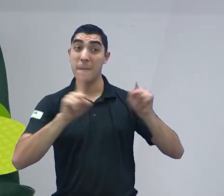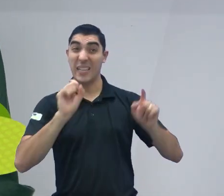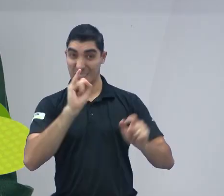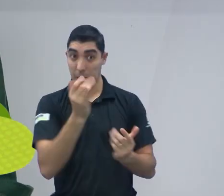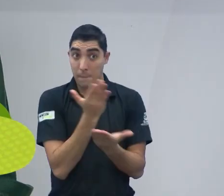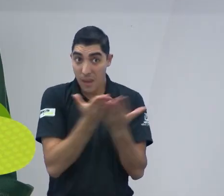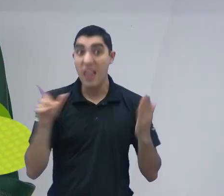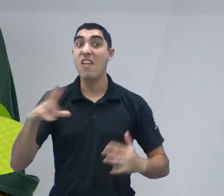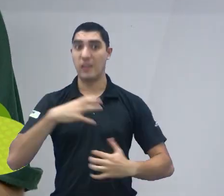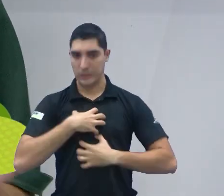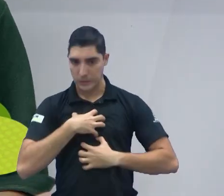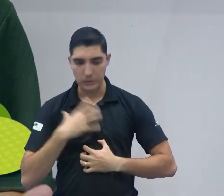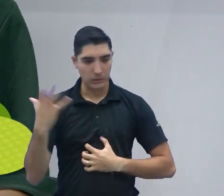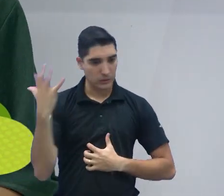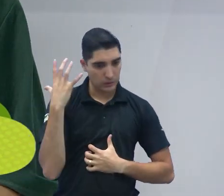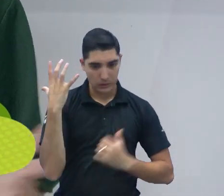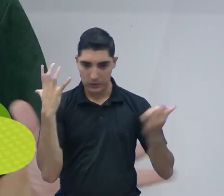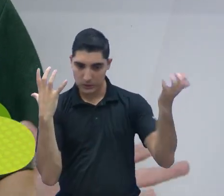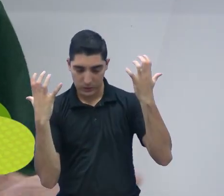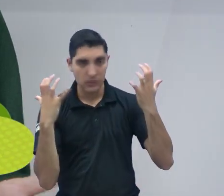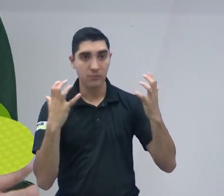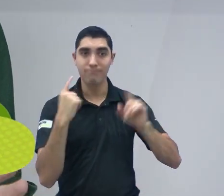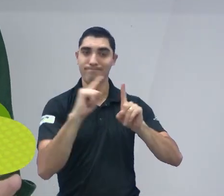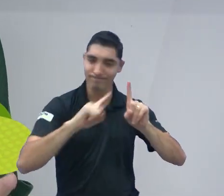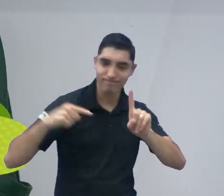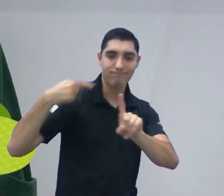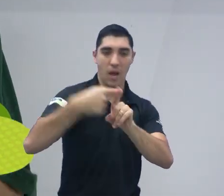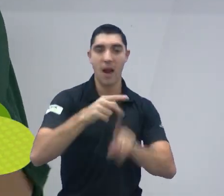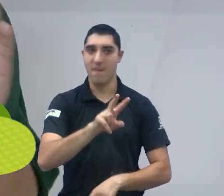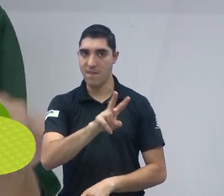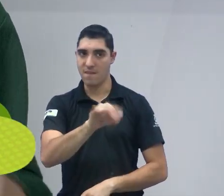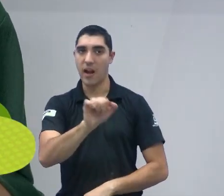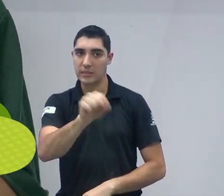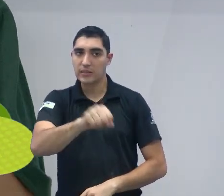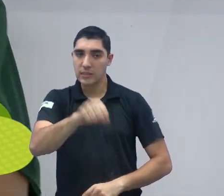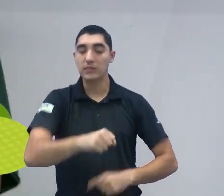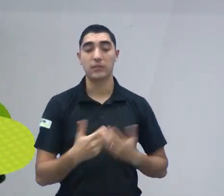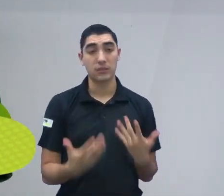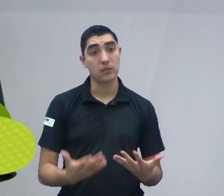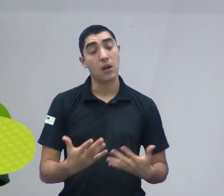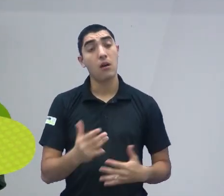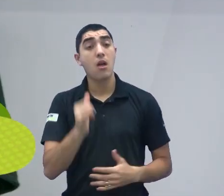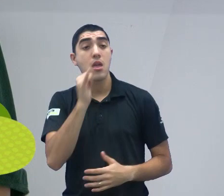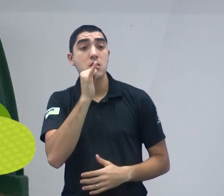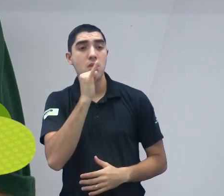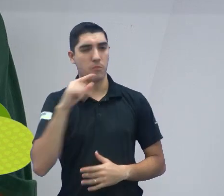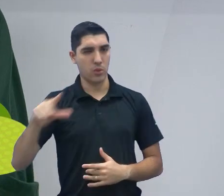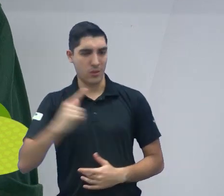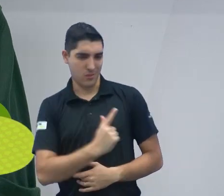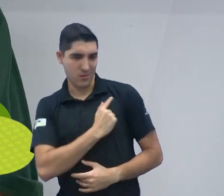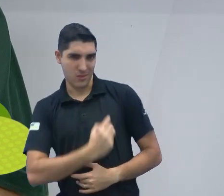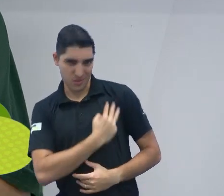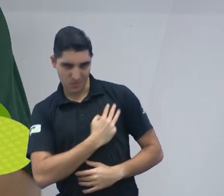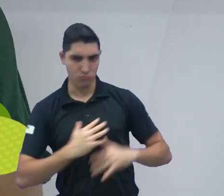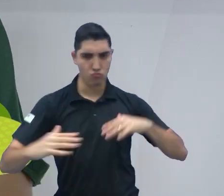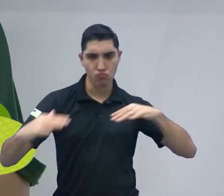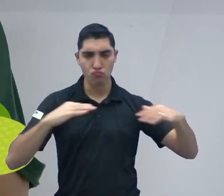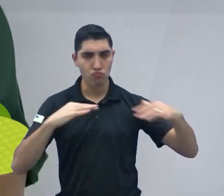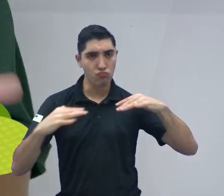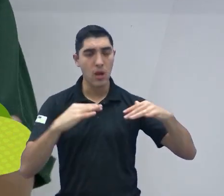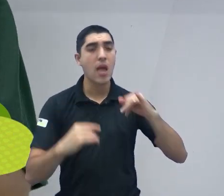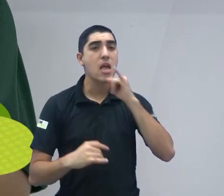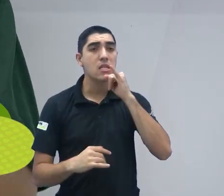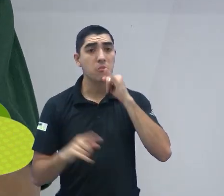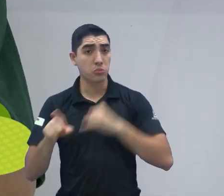São José no campeonato não é um jogo que abrilhantou os olhos de todo mundo. Foi um primeiro tempo, 30 minutos de um primeiro tempo que o São José